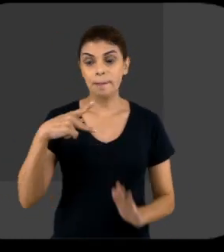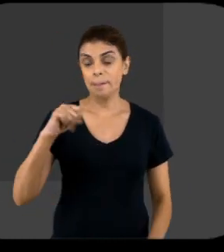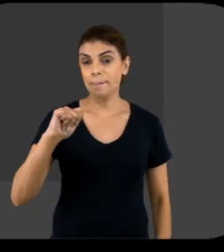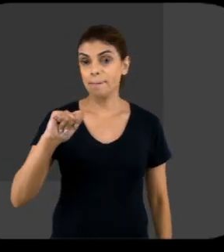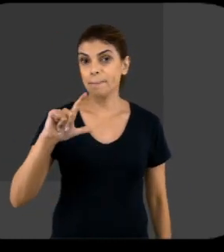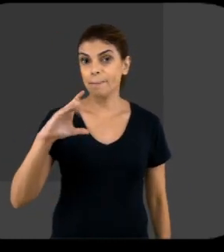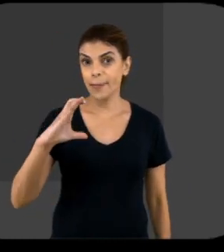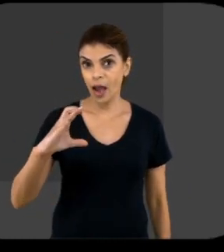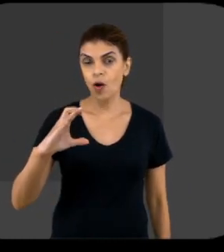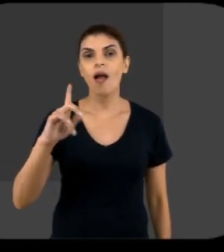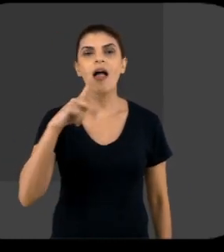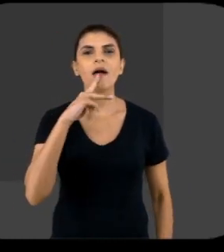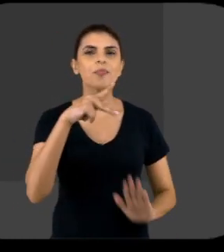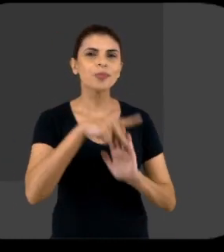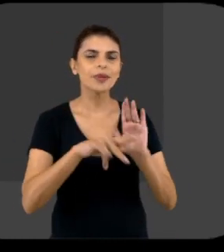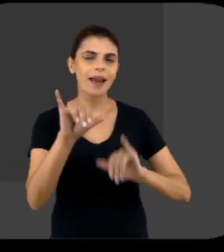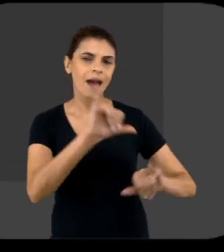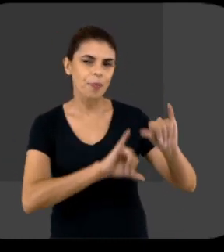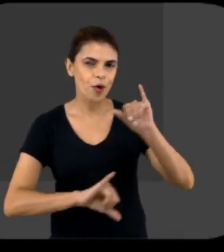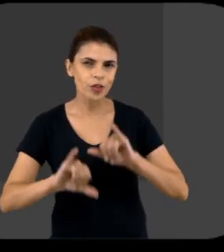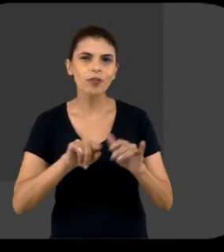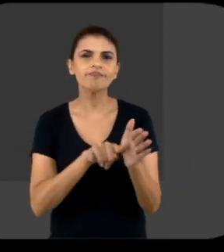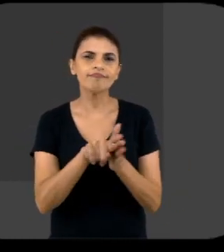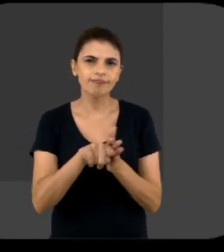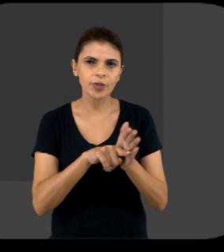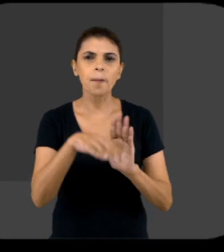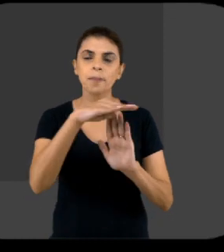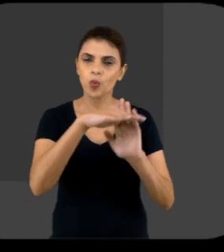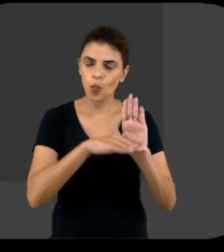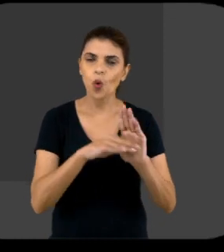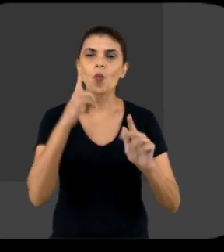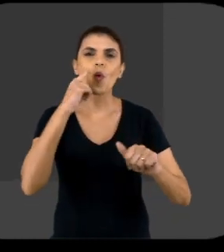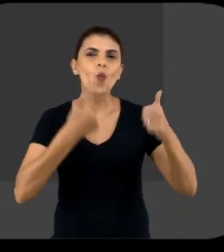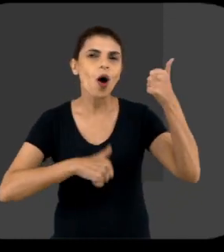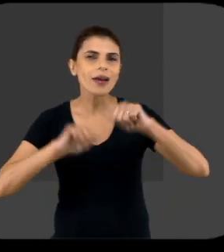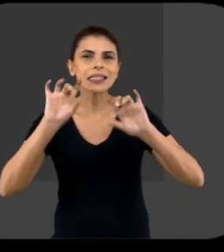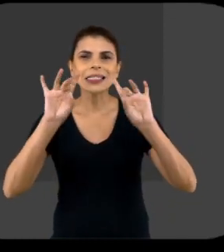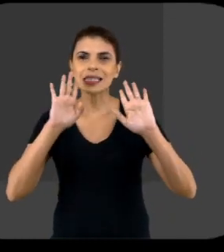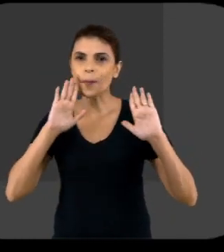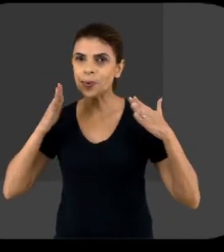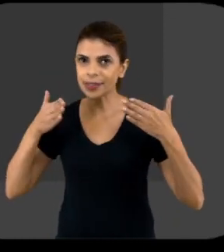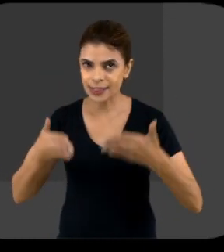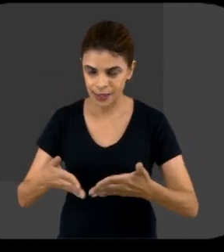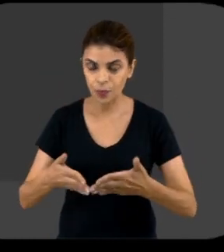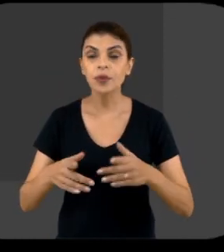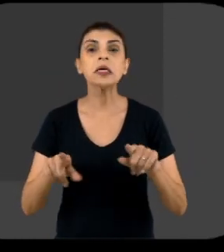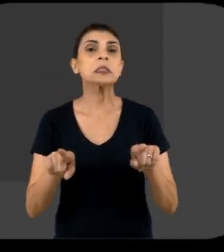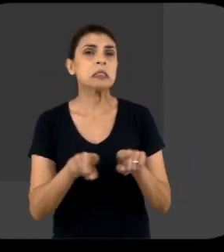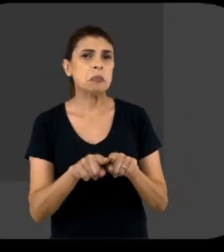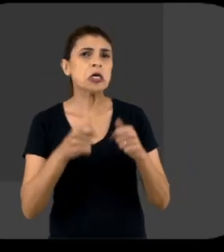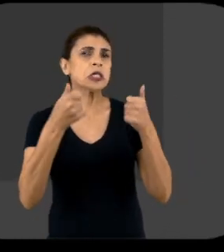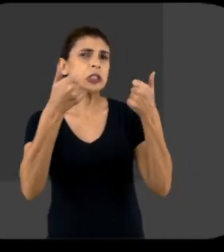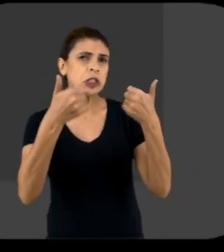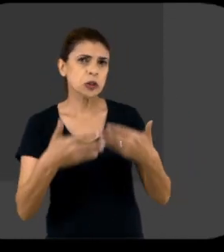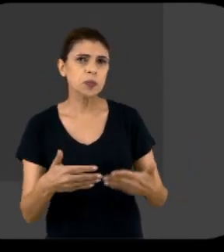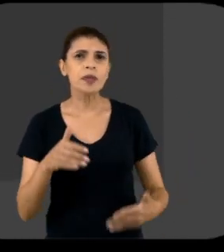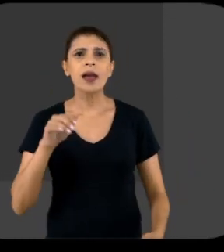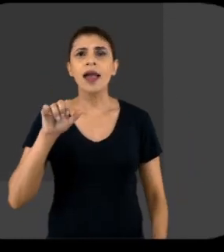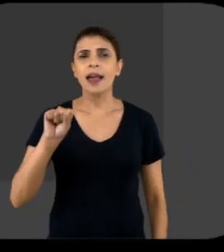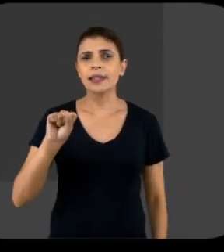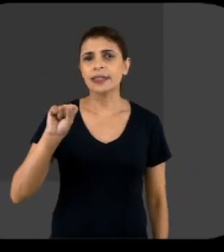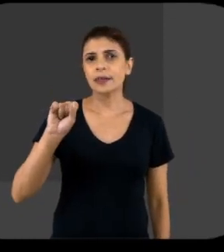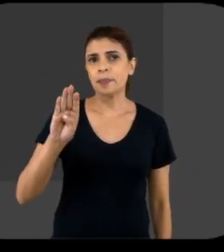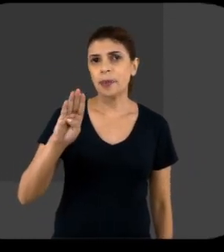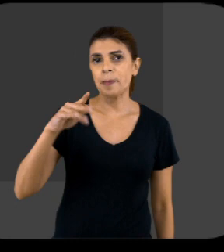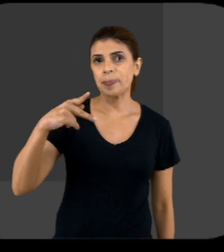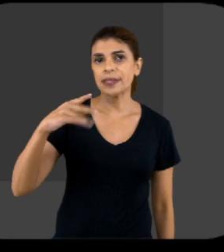um programa de acreditação de laboratórios clínicos, é um programa de qualidade específico para laboratórios clínicos. Ela fala da